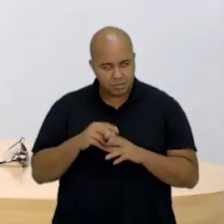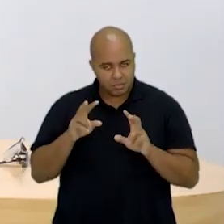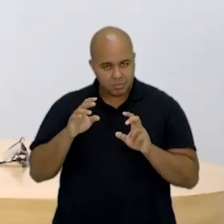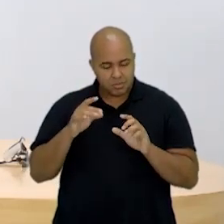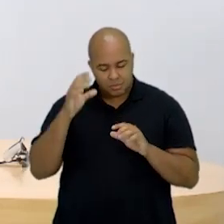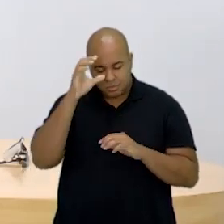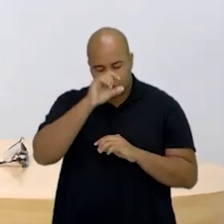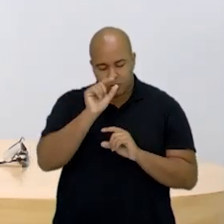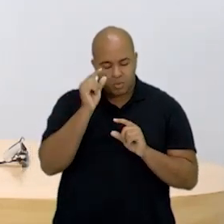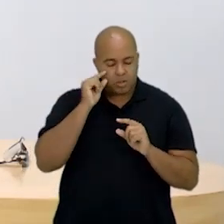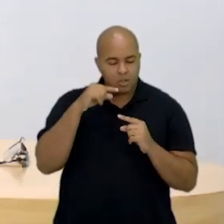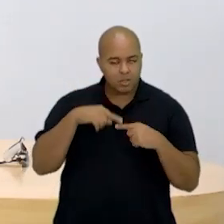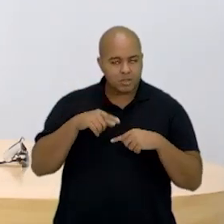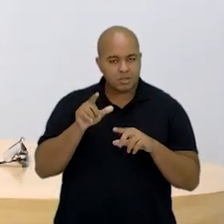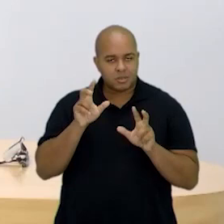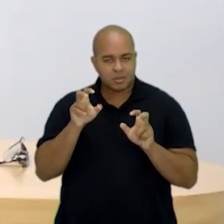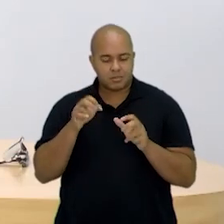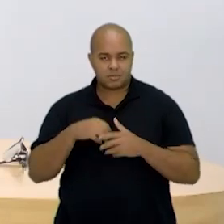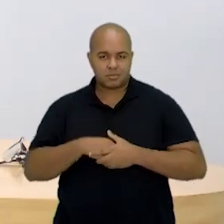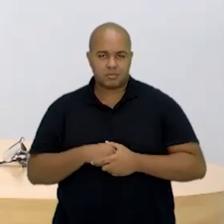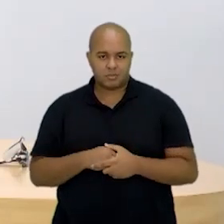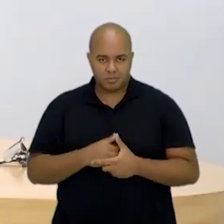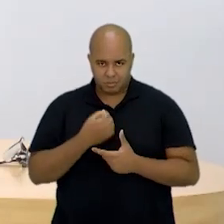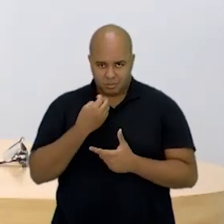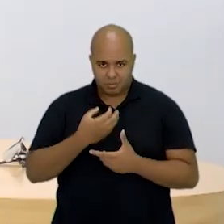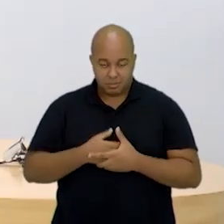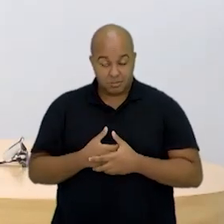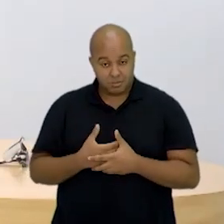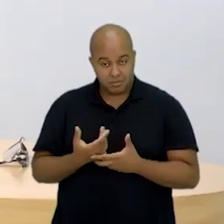Aprenda um pouco mais sobre esse tópico